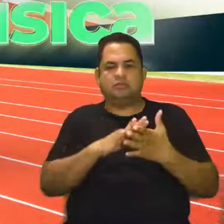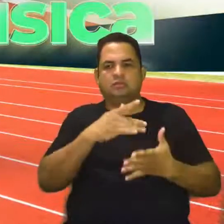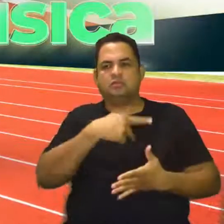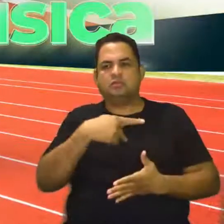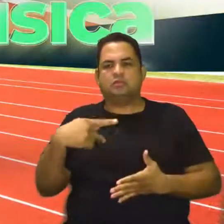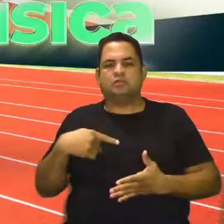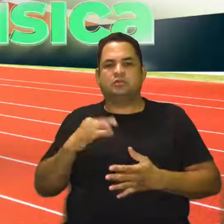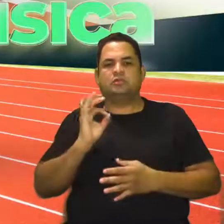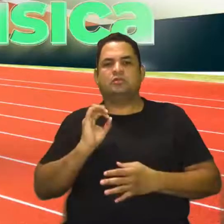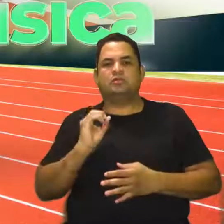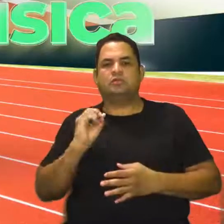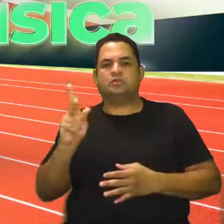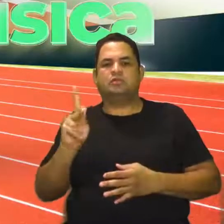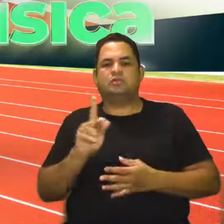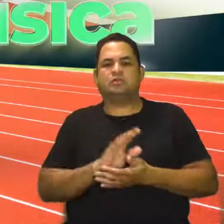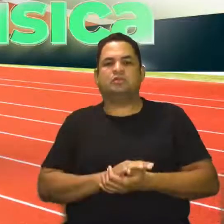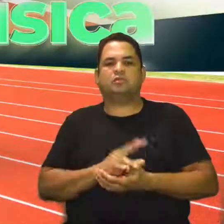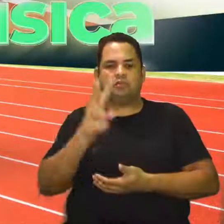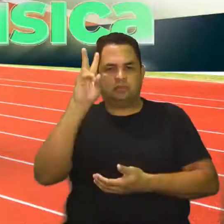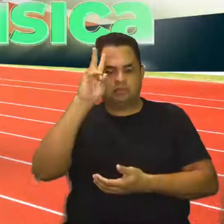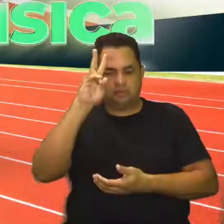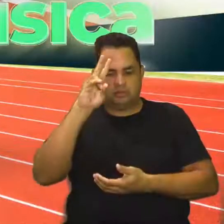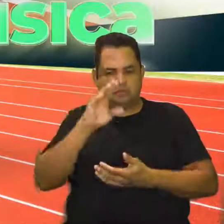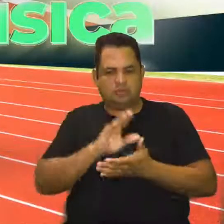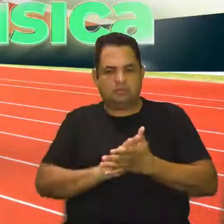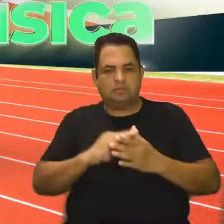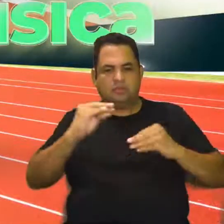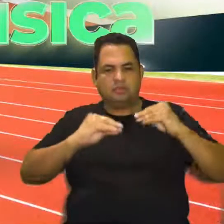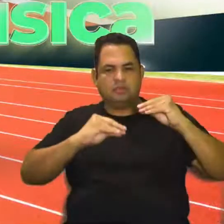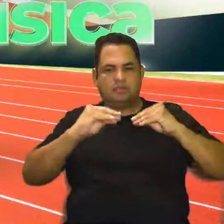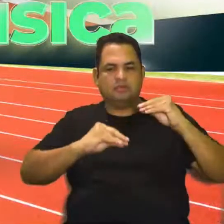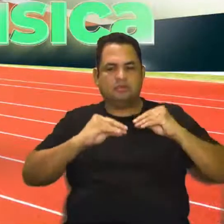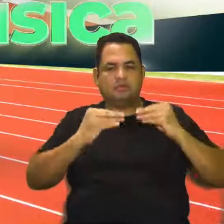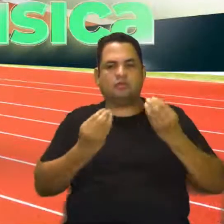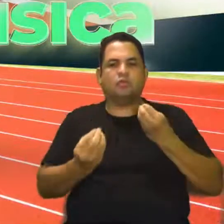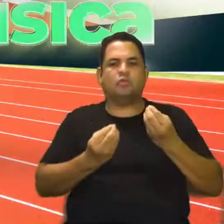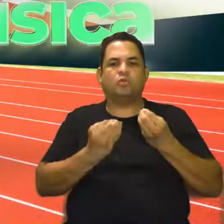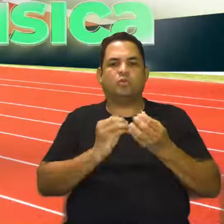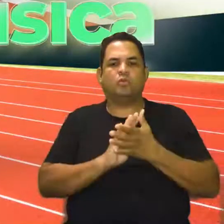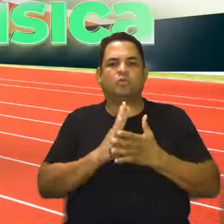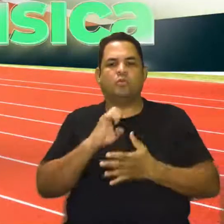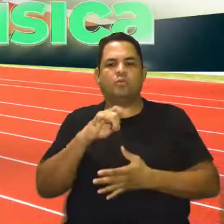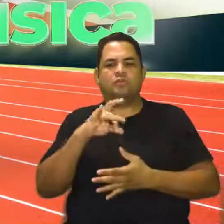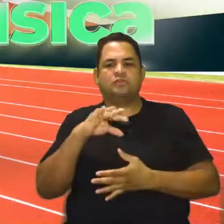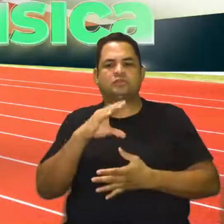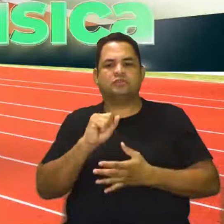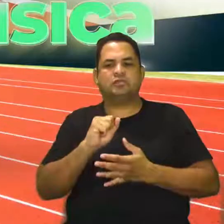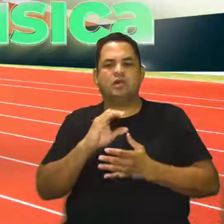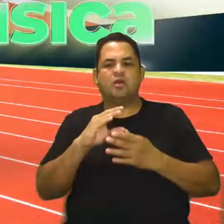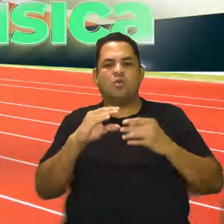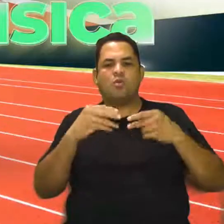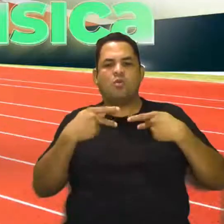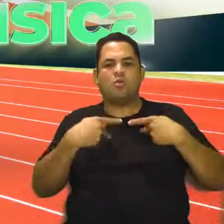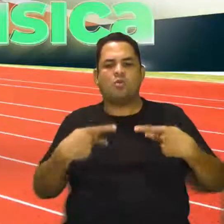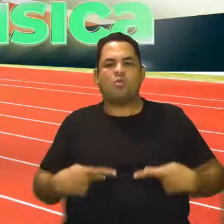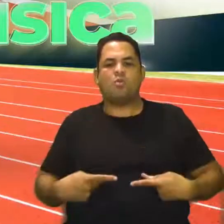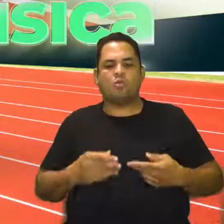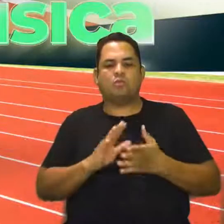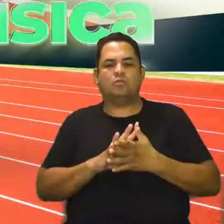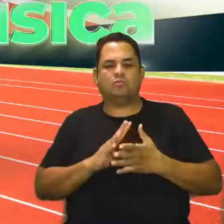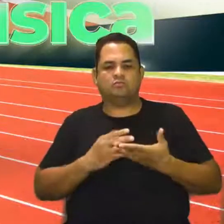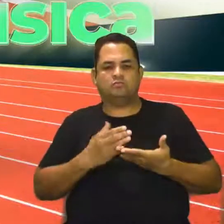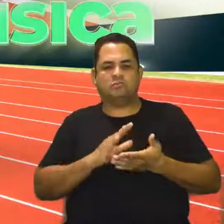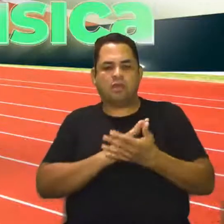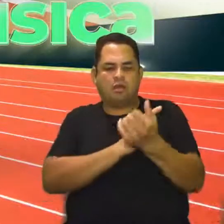saúde, ok? Vamos lembrar? Nós temos flexibilidade, composição corporal, condicionamento ou